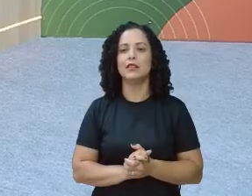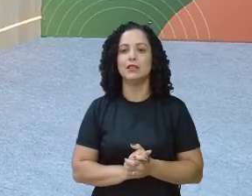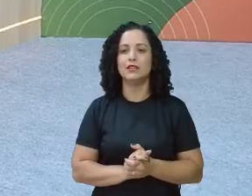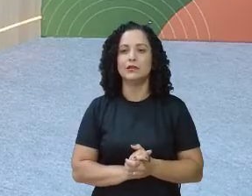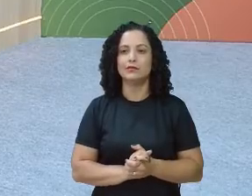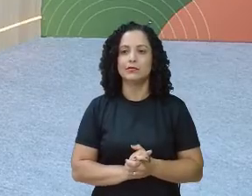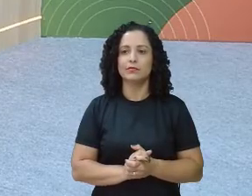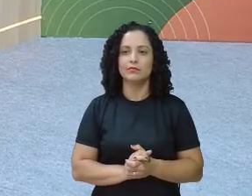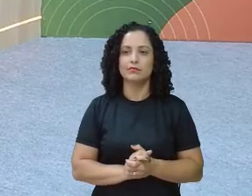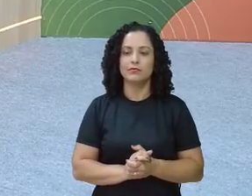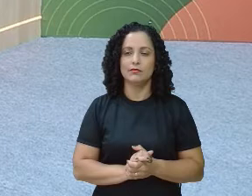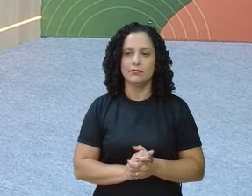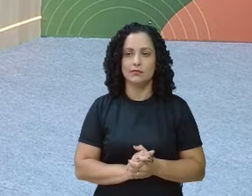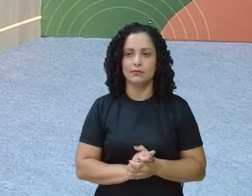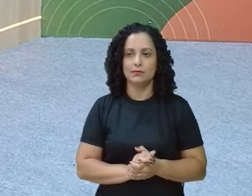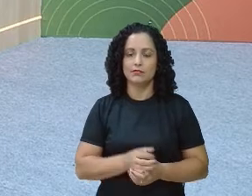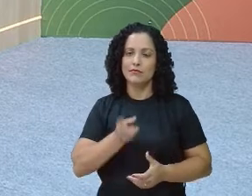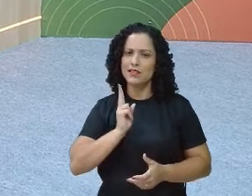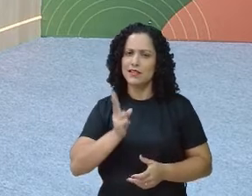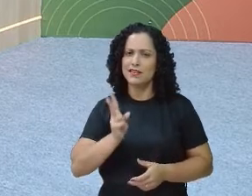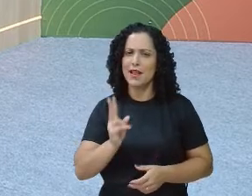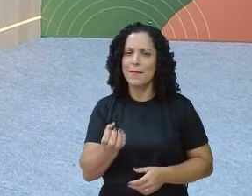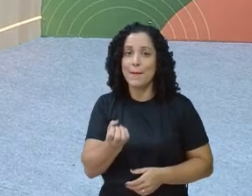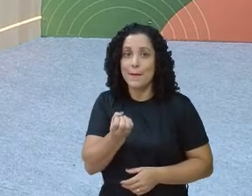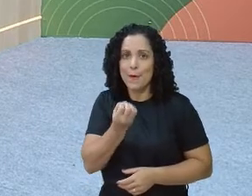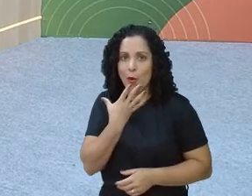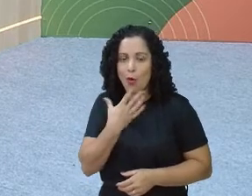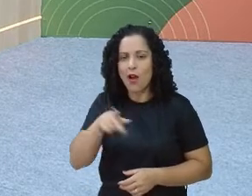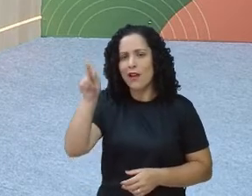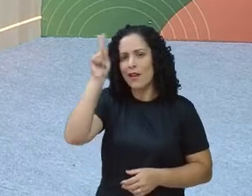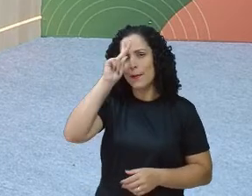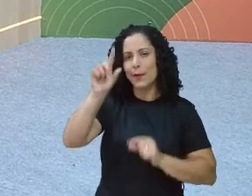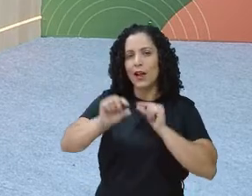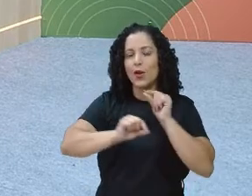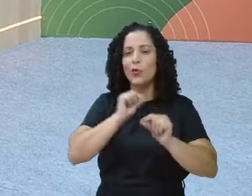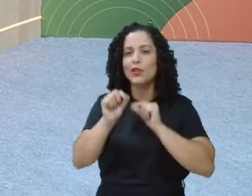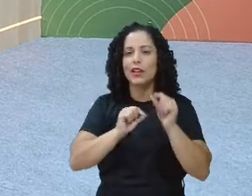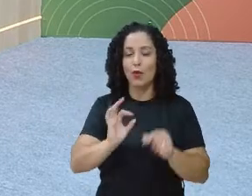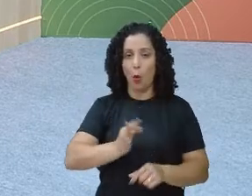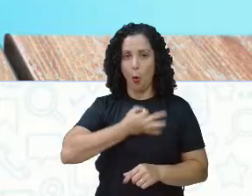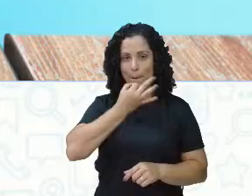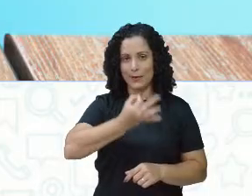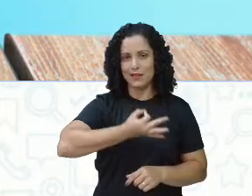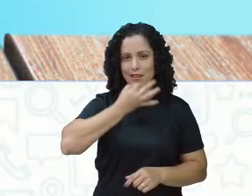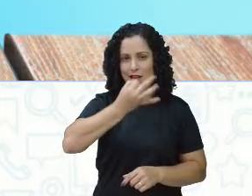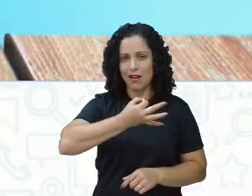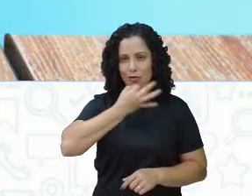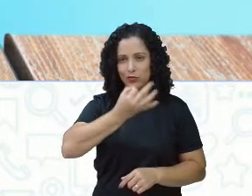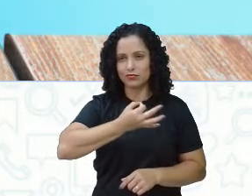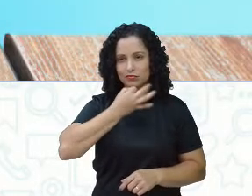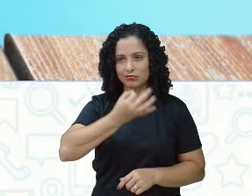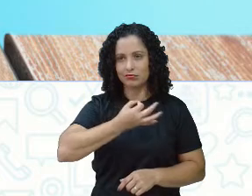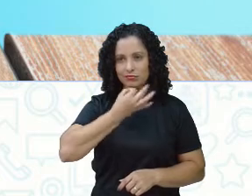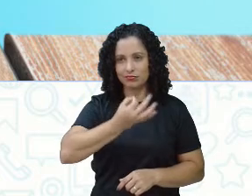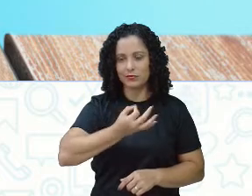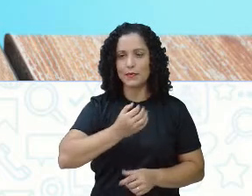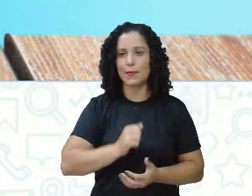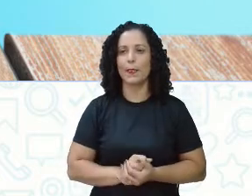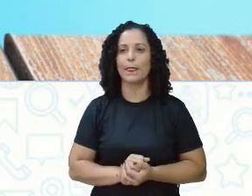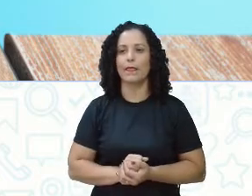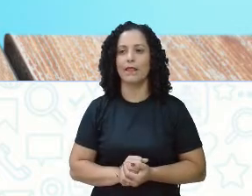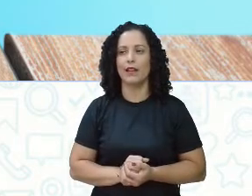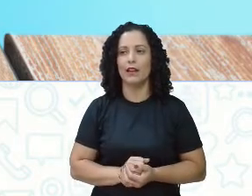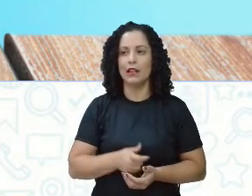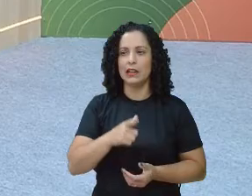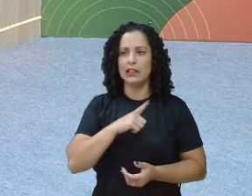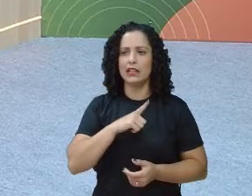Vamos continuar. É sempre bom lembrar que opinião não é fato. Então, dê sua opinião sem perder do horizonte os fatos que rodeiam a